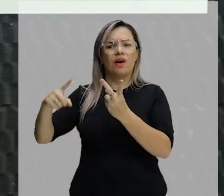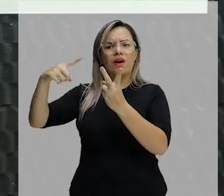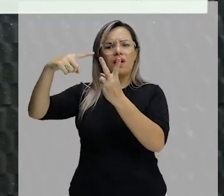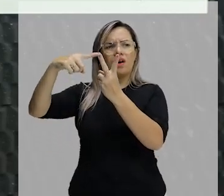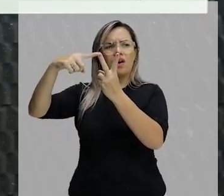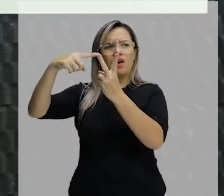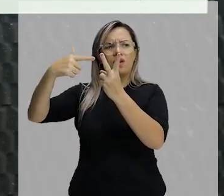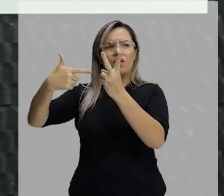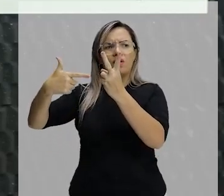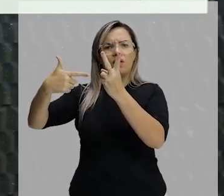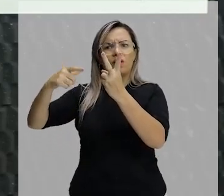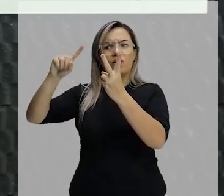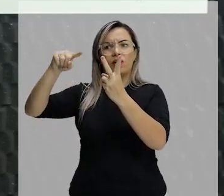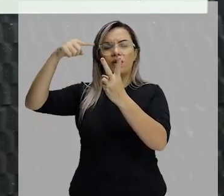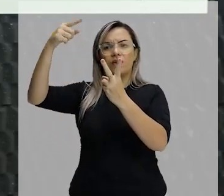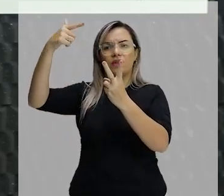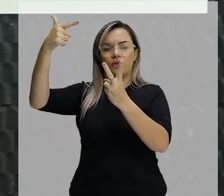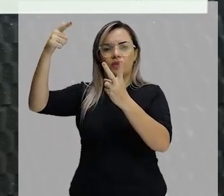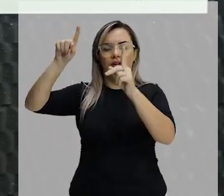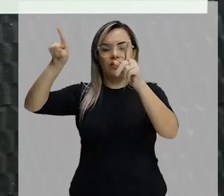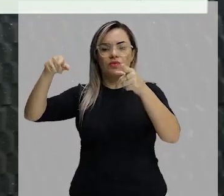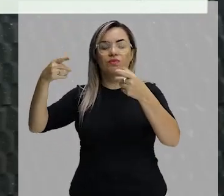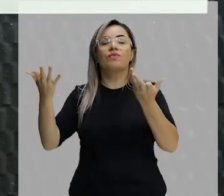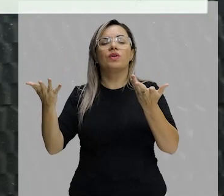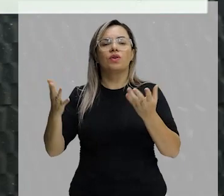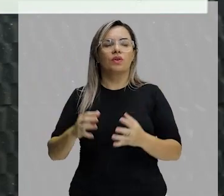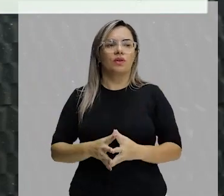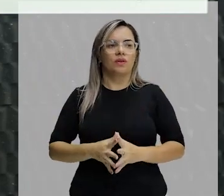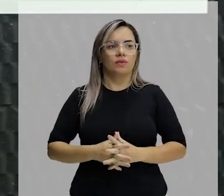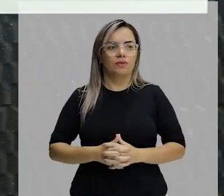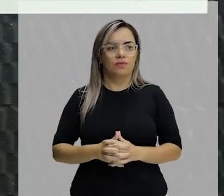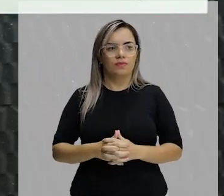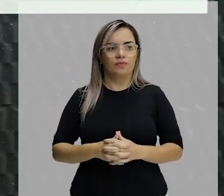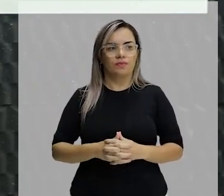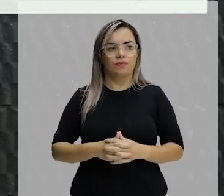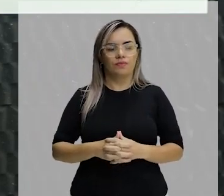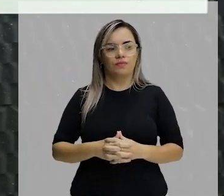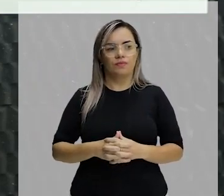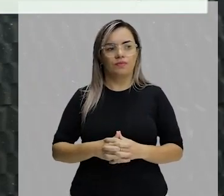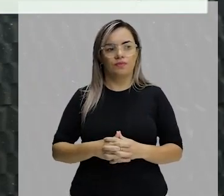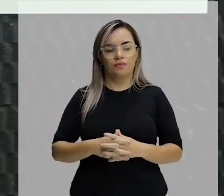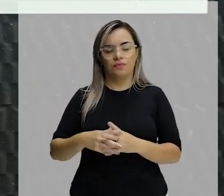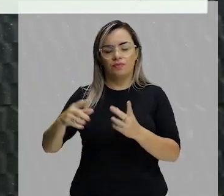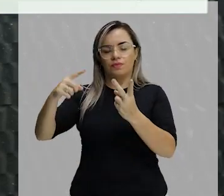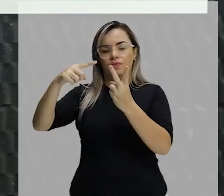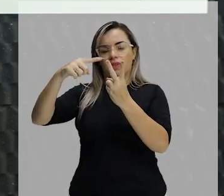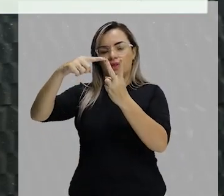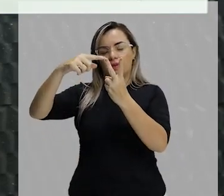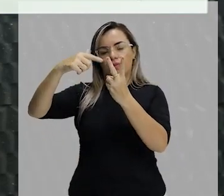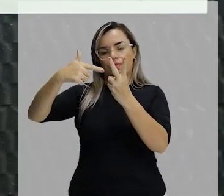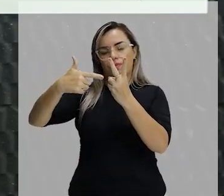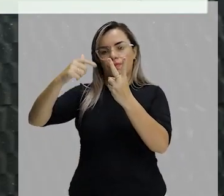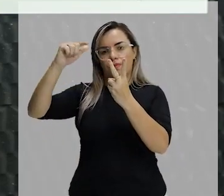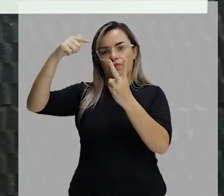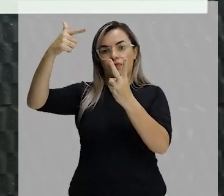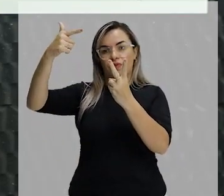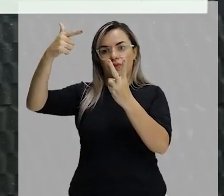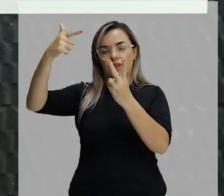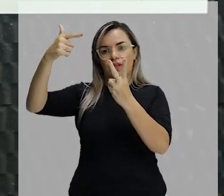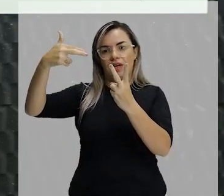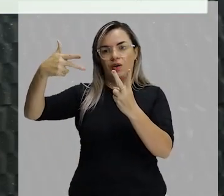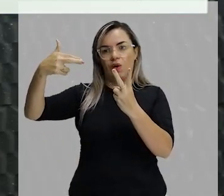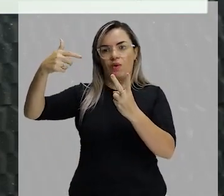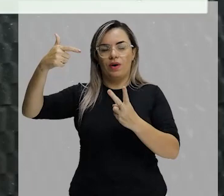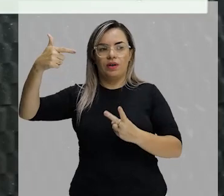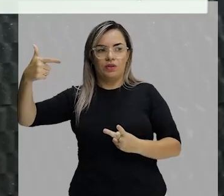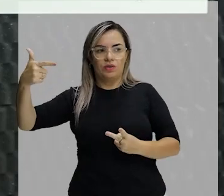ao quadrado dá a elevado ao quadrado, fica a ao quadrado. E raiz de 2 ao quadrado fica 2. Então, se